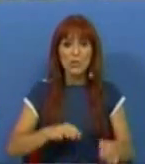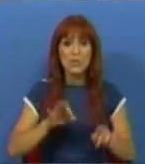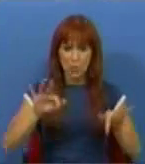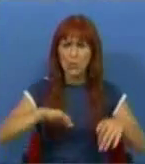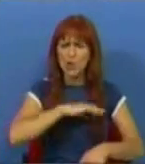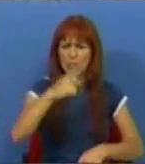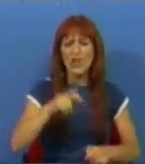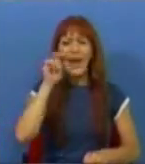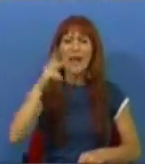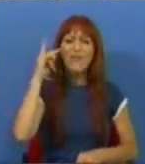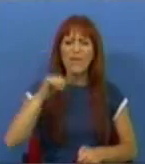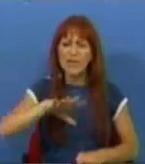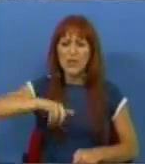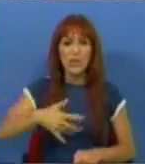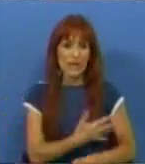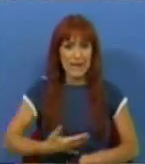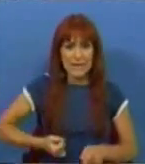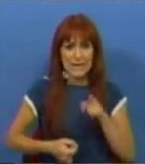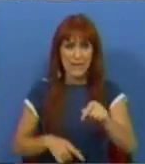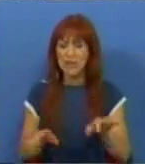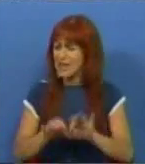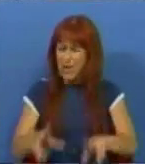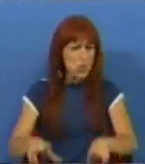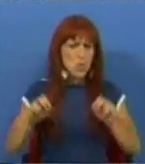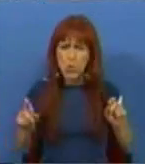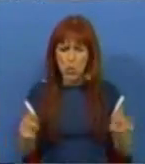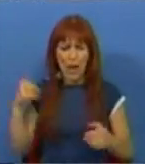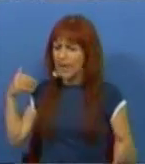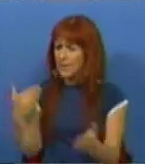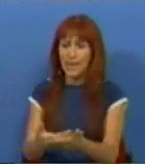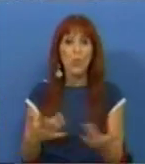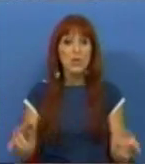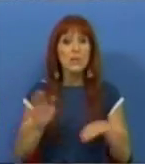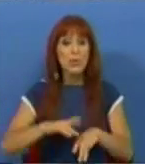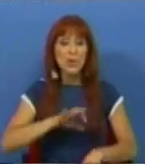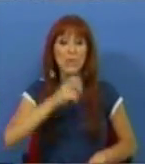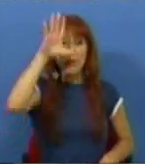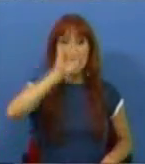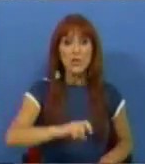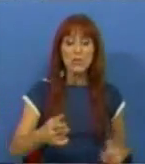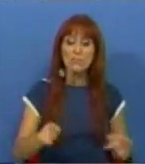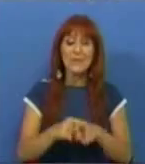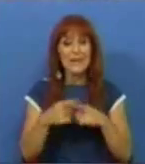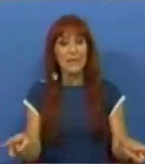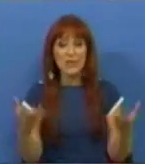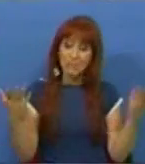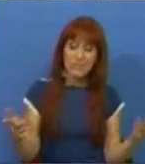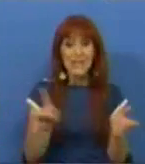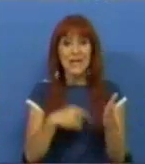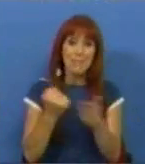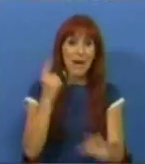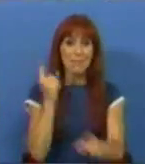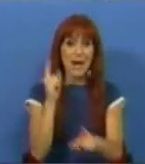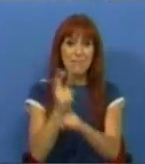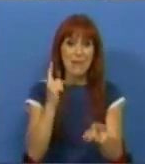Presidente, para quem vive a situação do desemprego como nunca até agora. E por isso, Sr. Primeiro-Ministro, a divergência aqui é sempre a